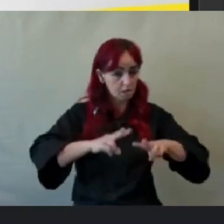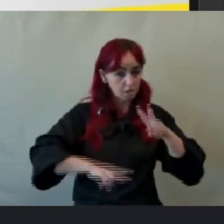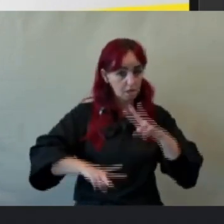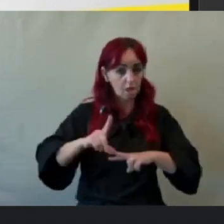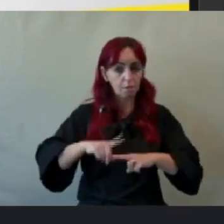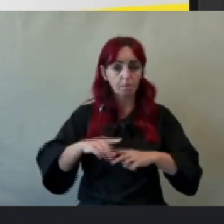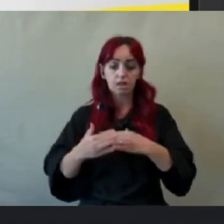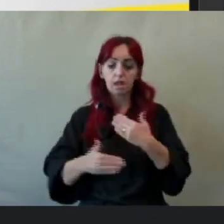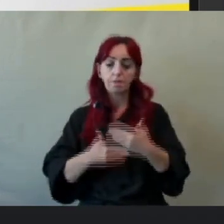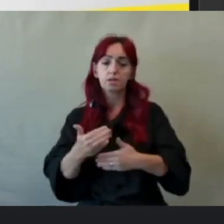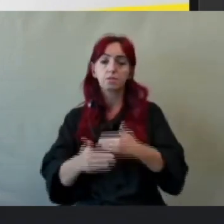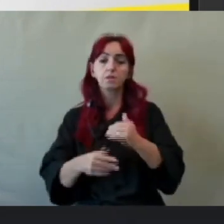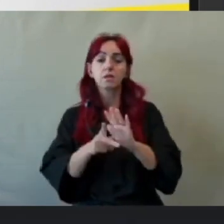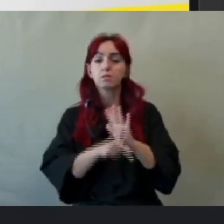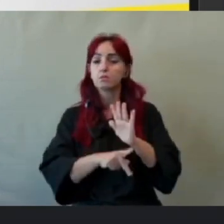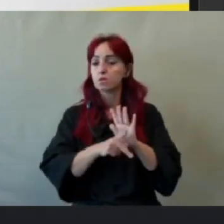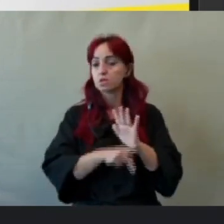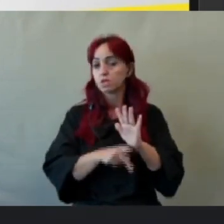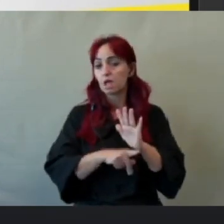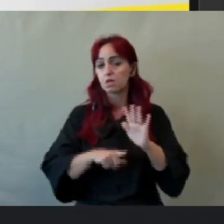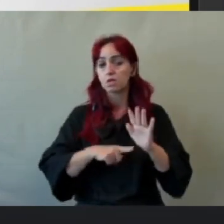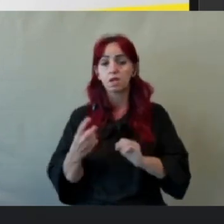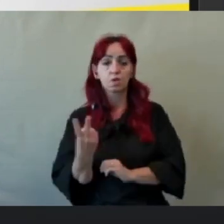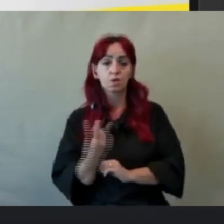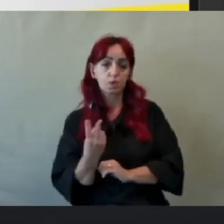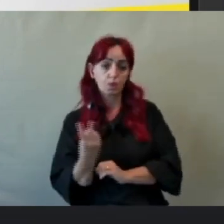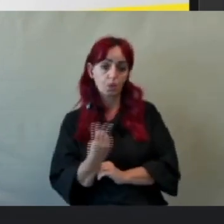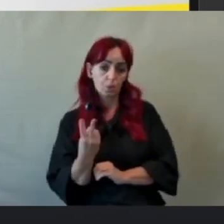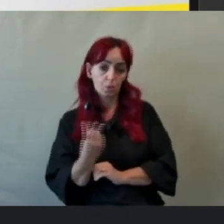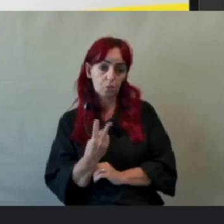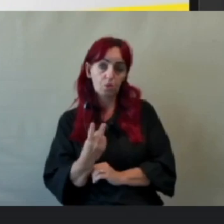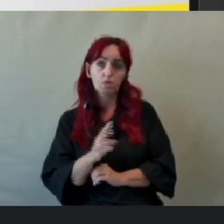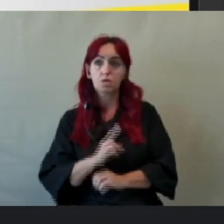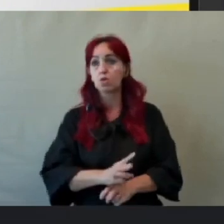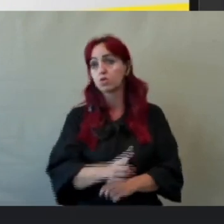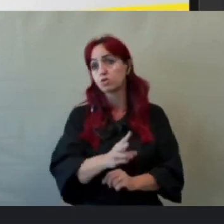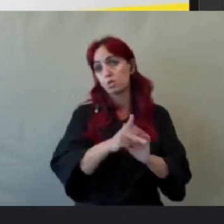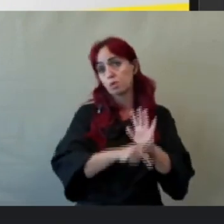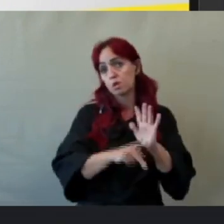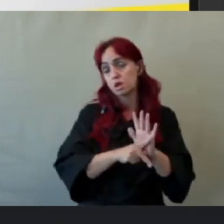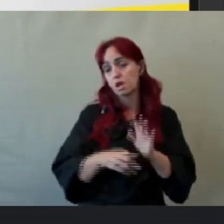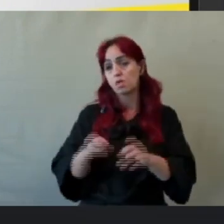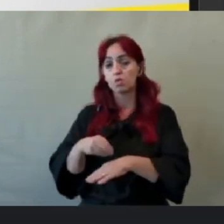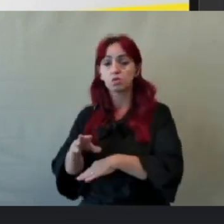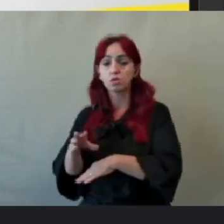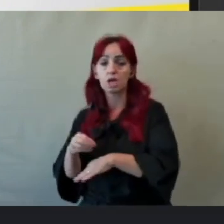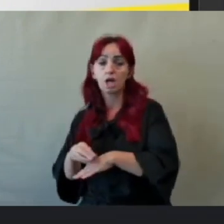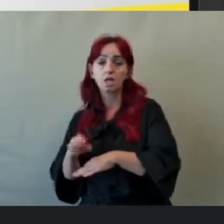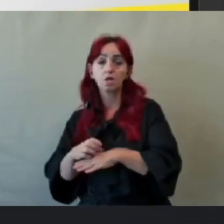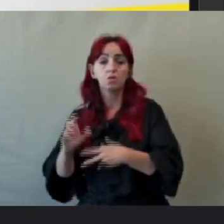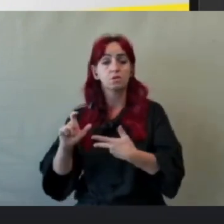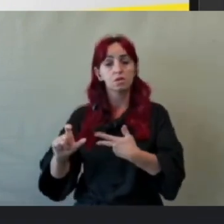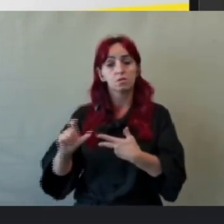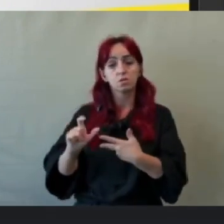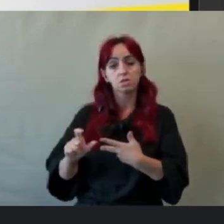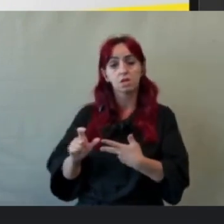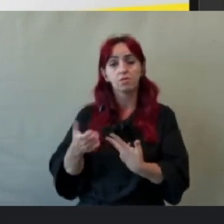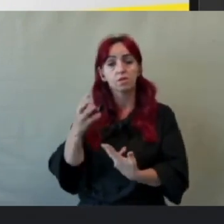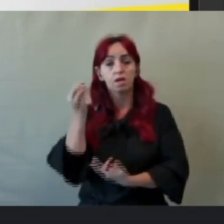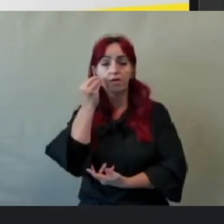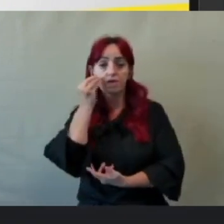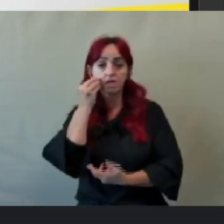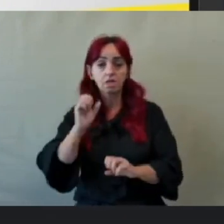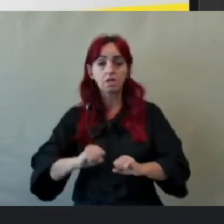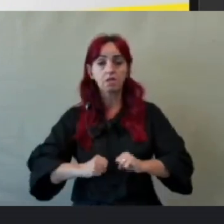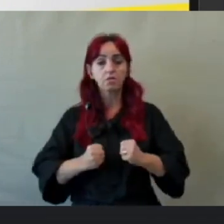prosseguimento enquanto projeto, que tem duas vertentes, ou continua como projeto, ou indicação ao Executivo. Então, a gente vai tentar fazer um